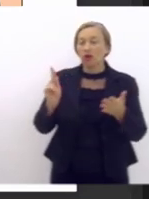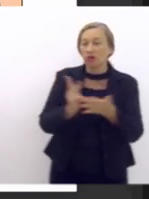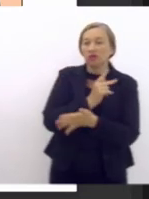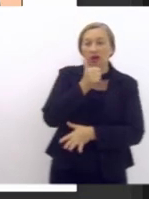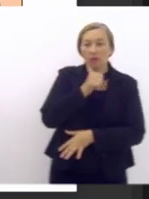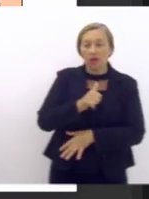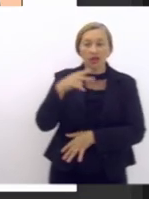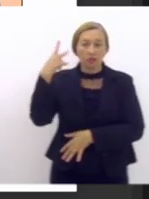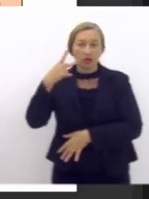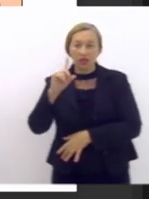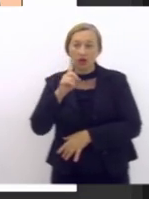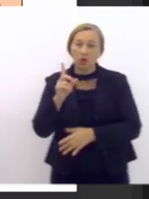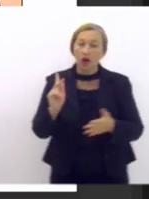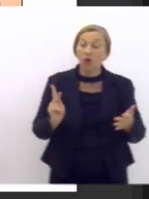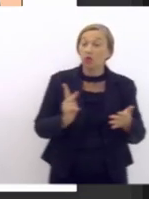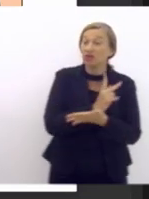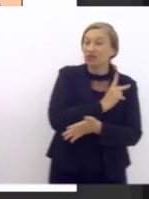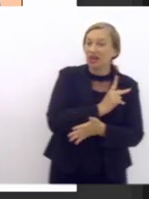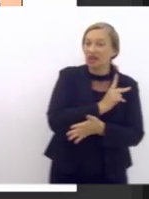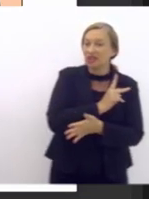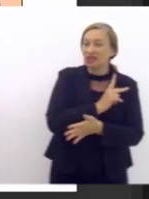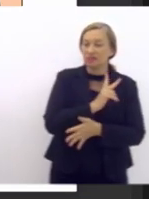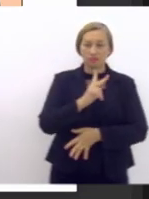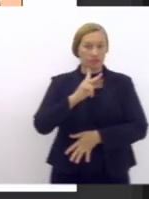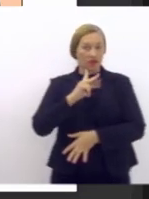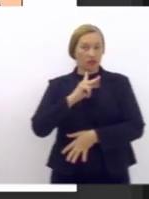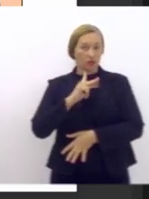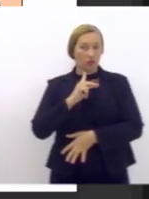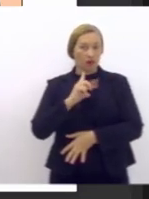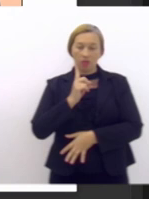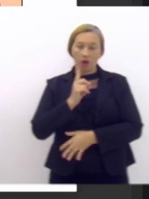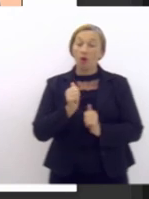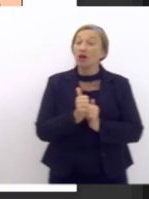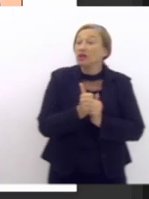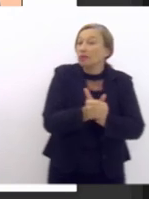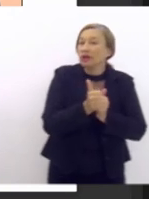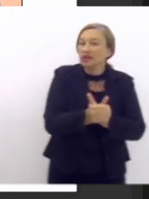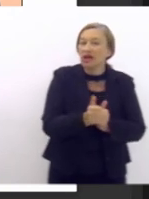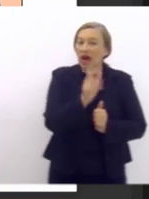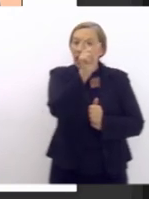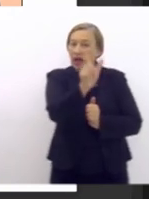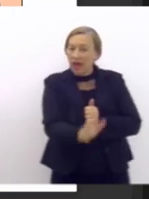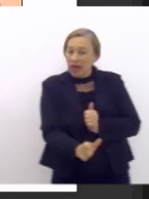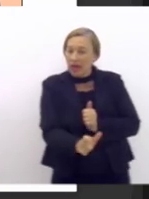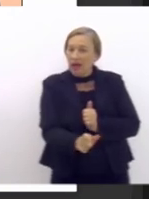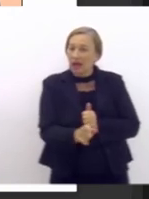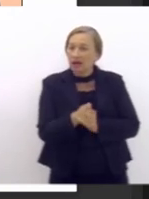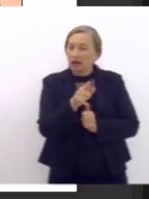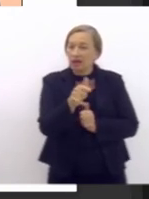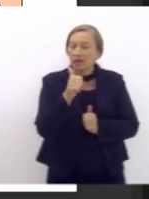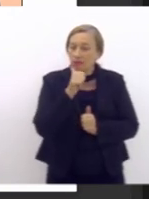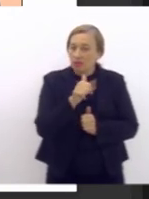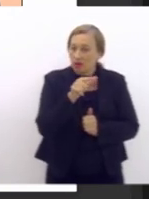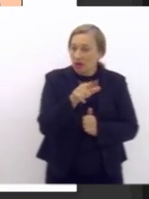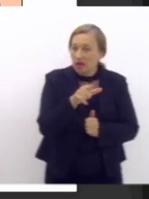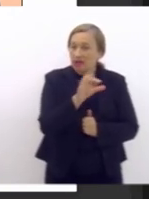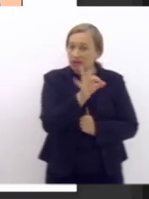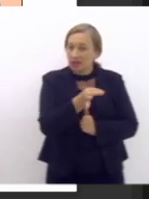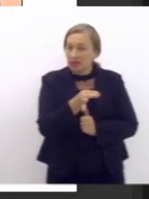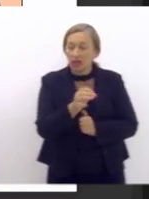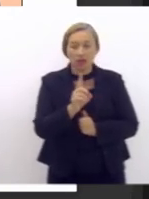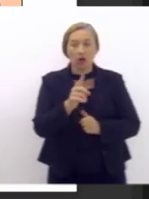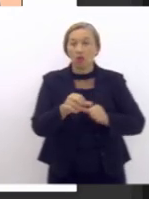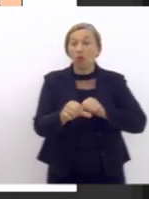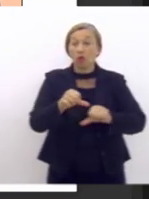na política não acontece de forma individual, porque estão perseguindo aquela parlamentar, aquela mandatária em concreto, muito